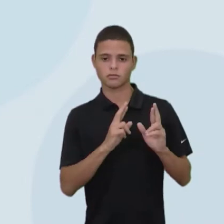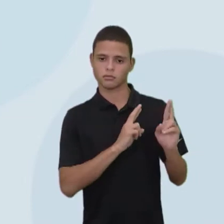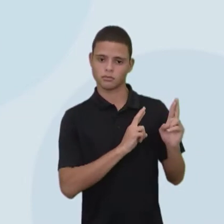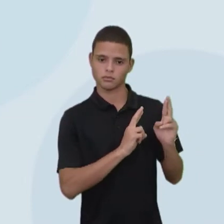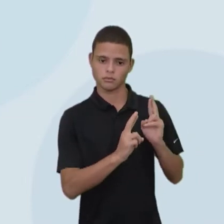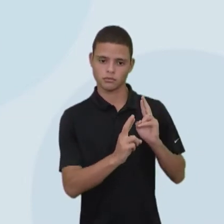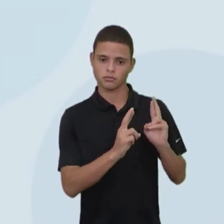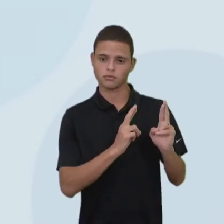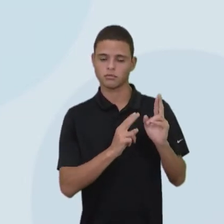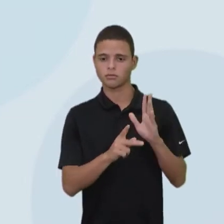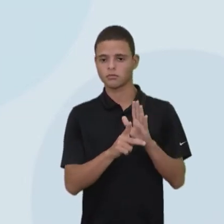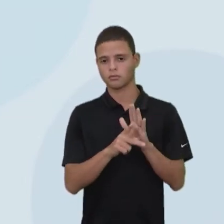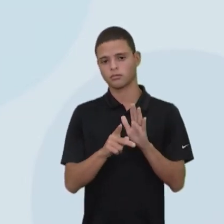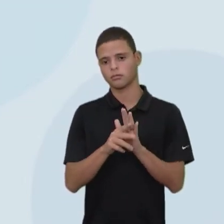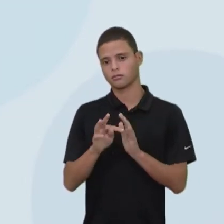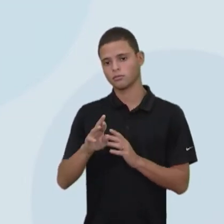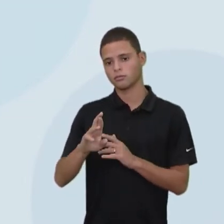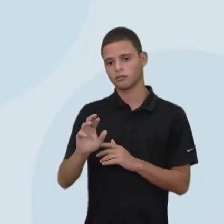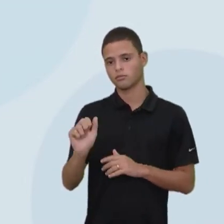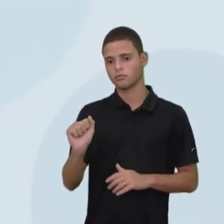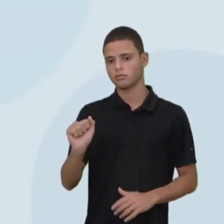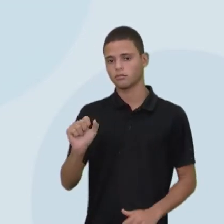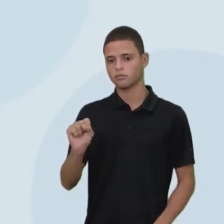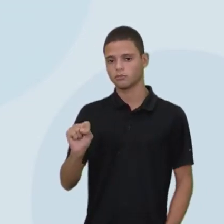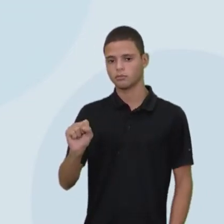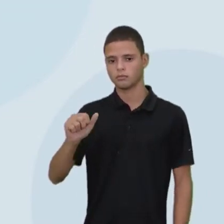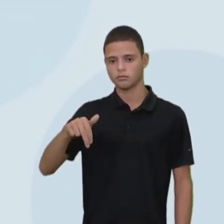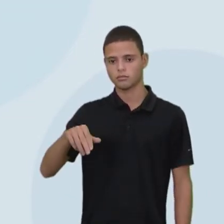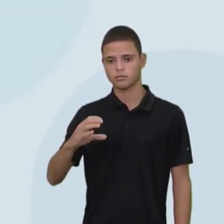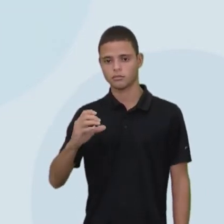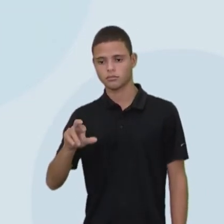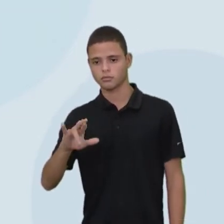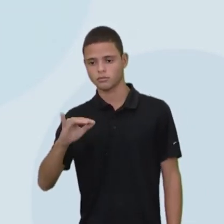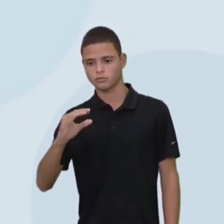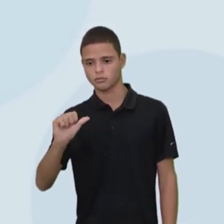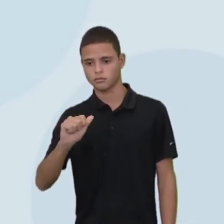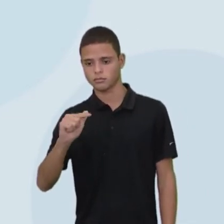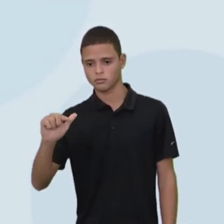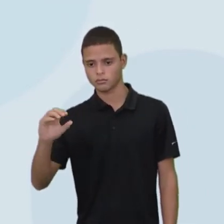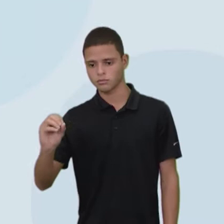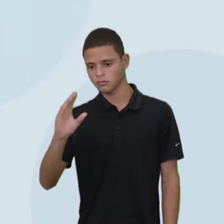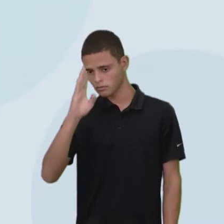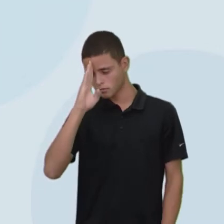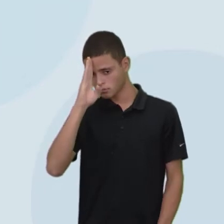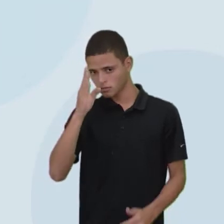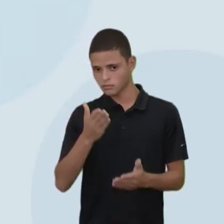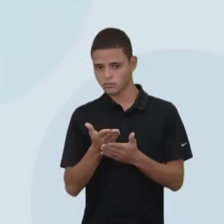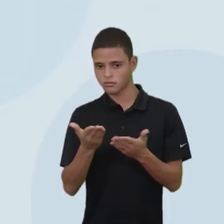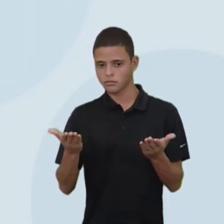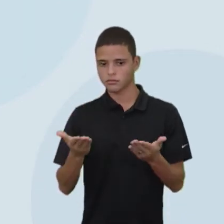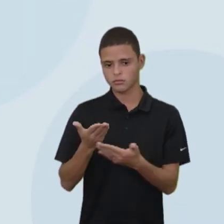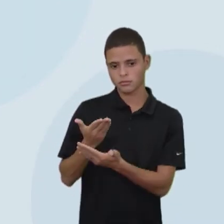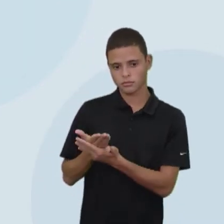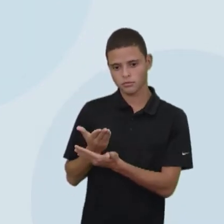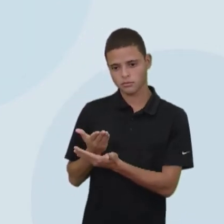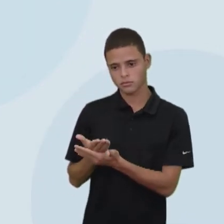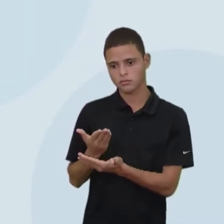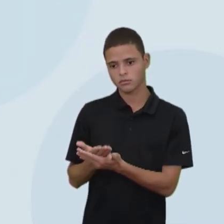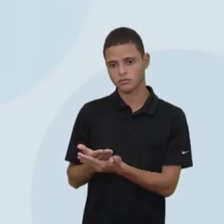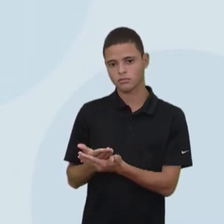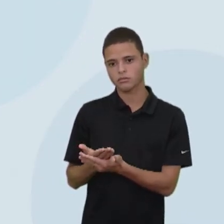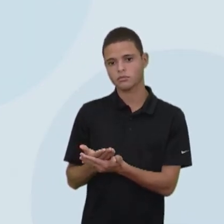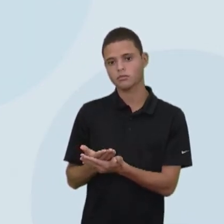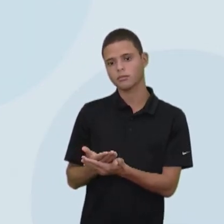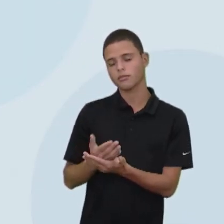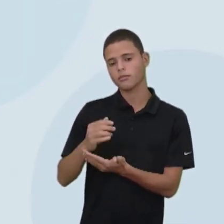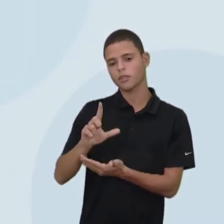das transcrições, principalmente ali, olha, para vocês, né, que estudaram aí a respeito dos